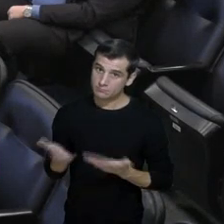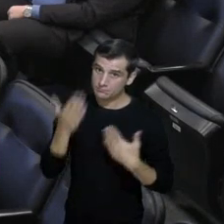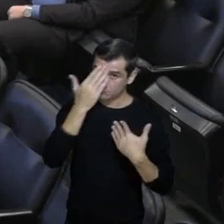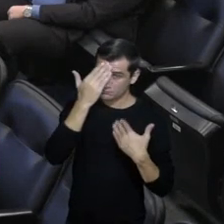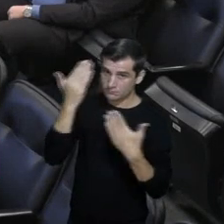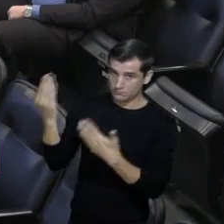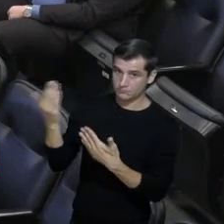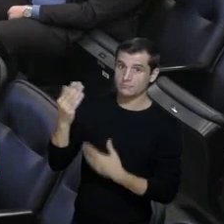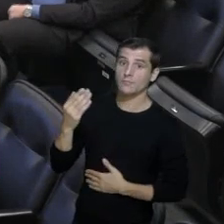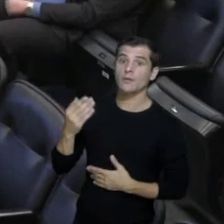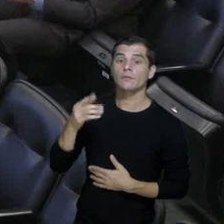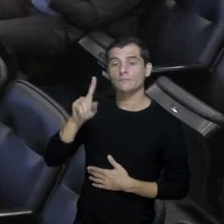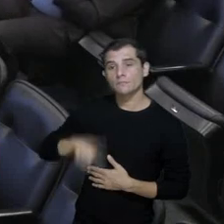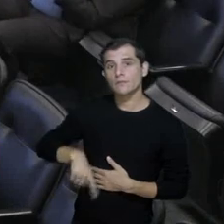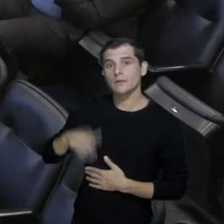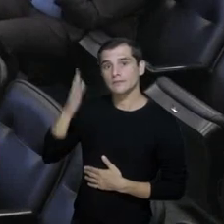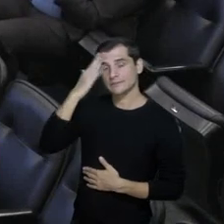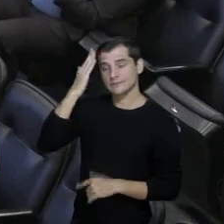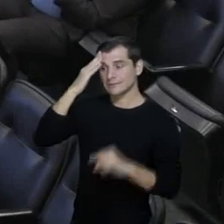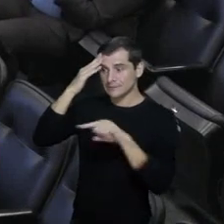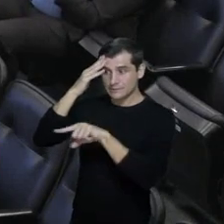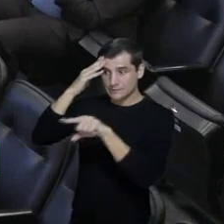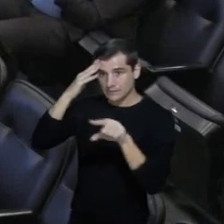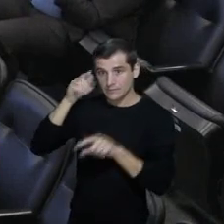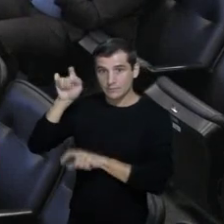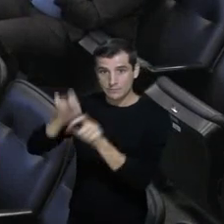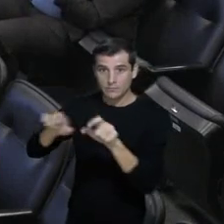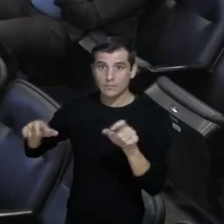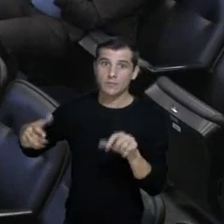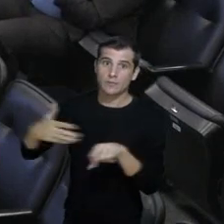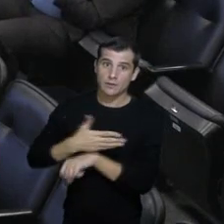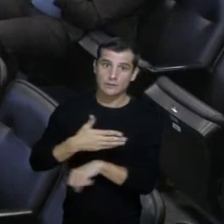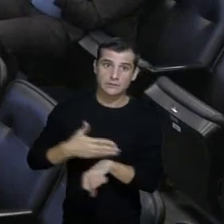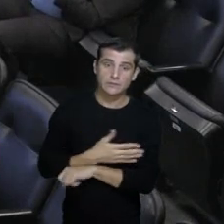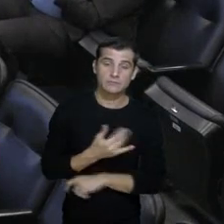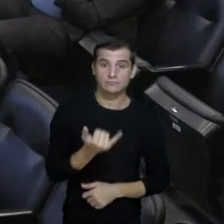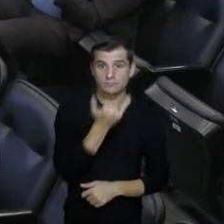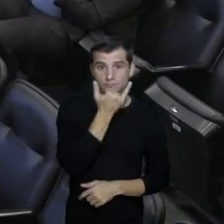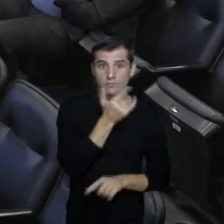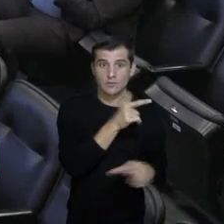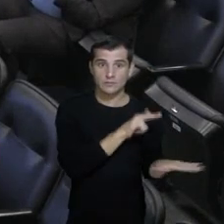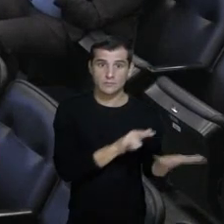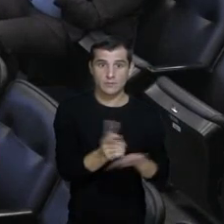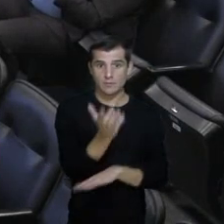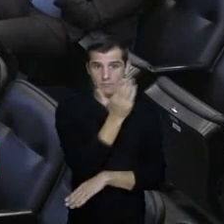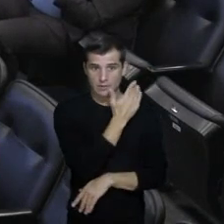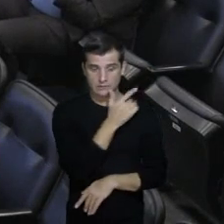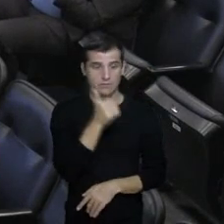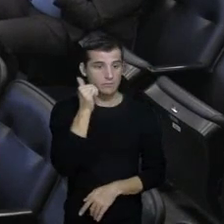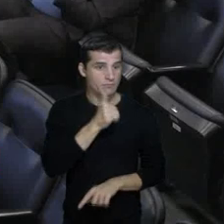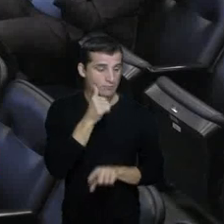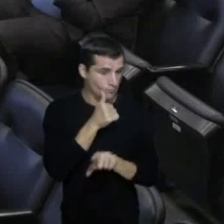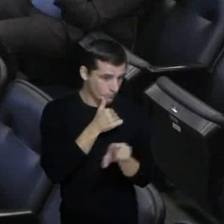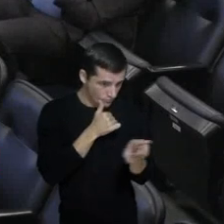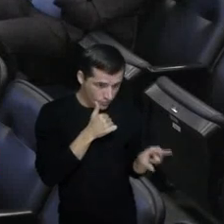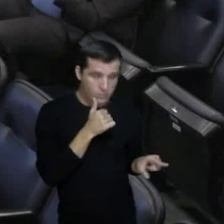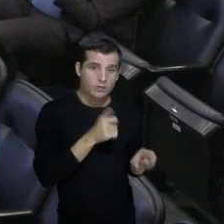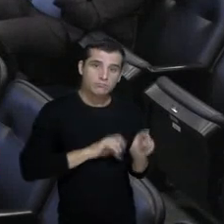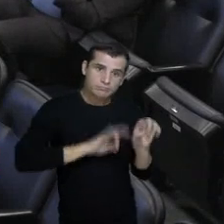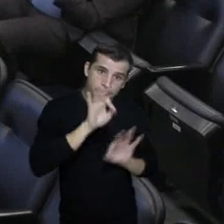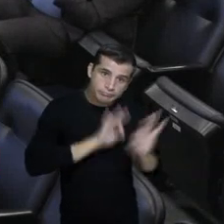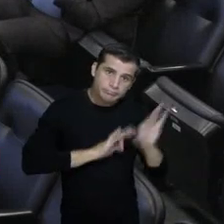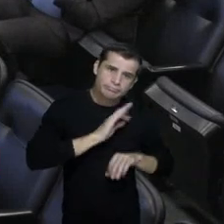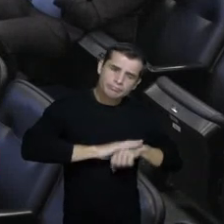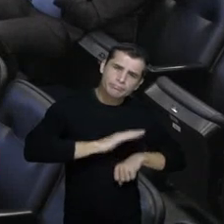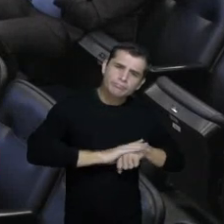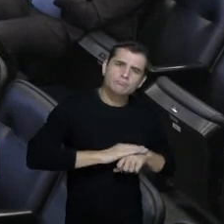e reconhecimento eu Inclusive estava ausente nas na última semana e elas que tocaram todo e foram atrás então